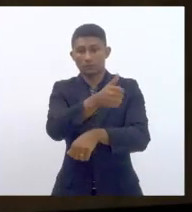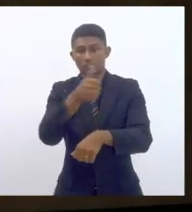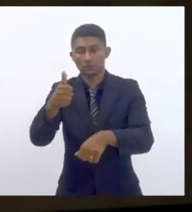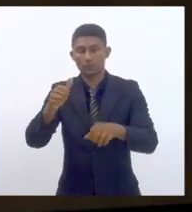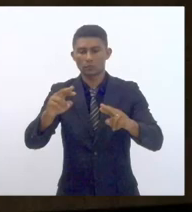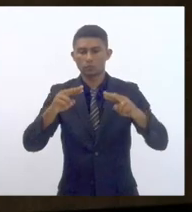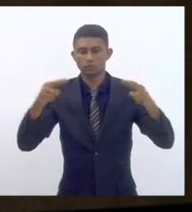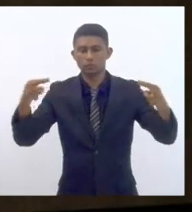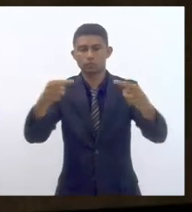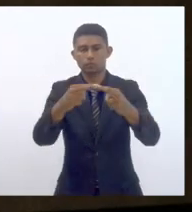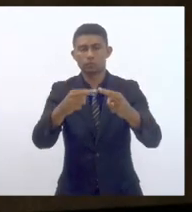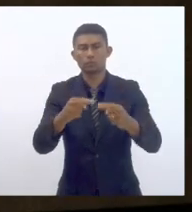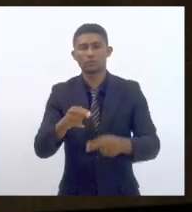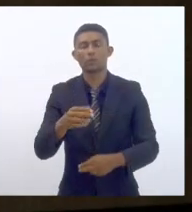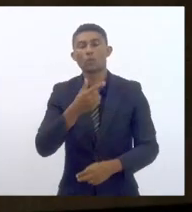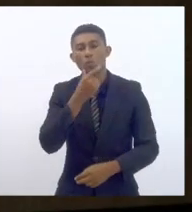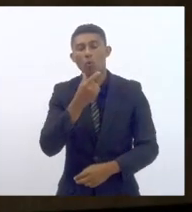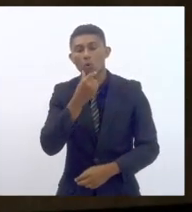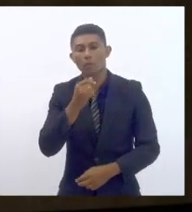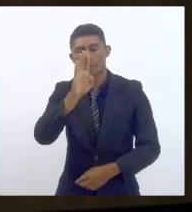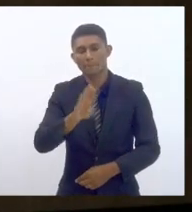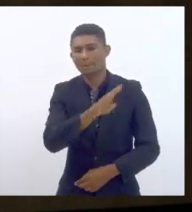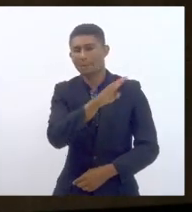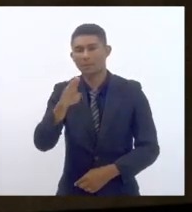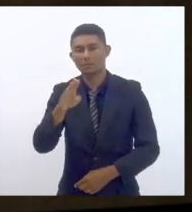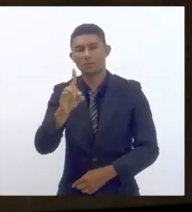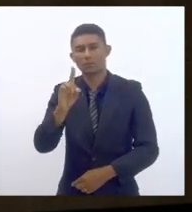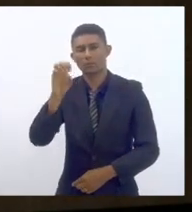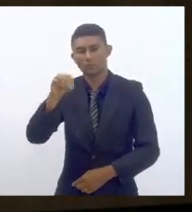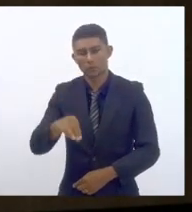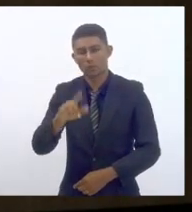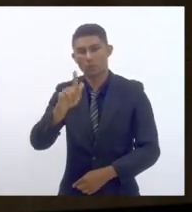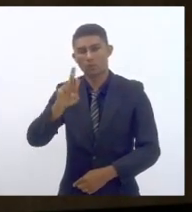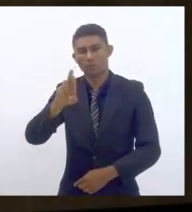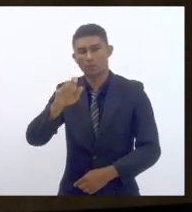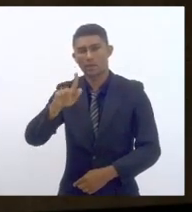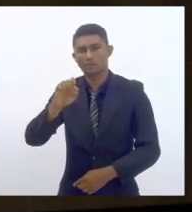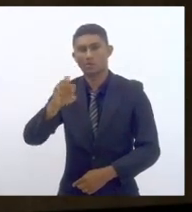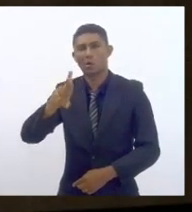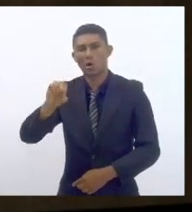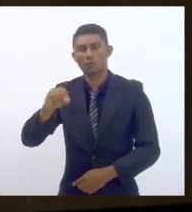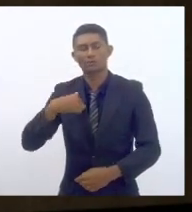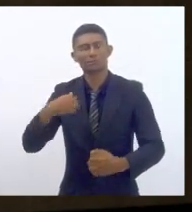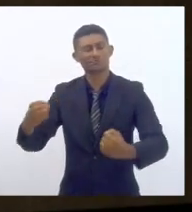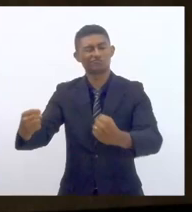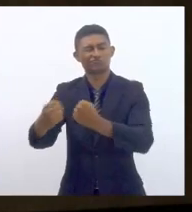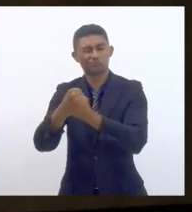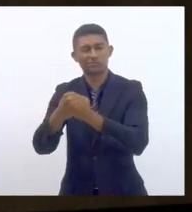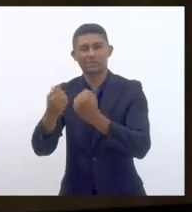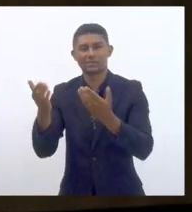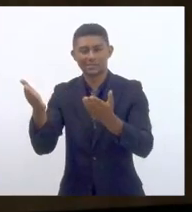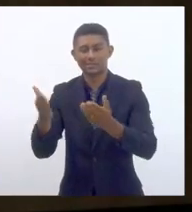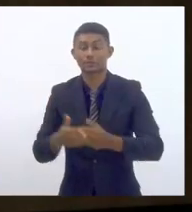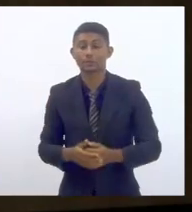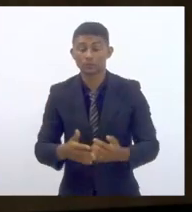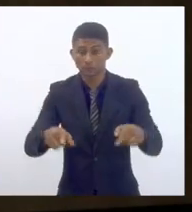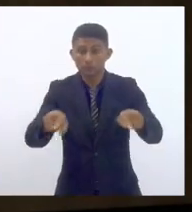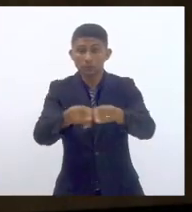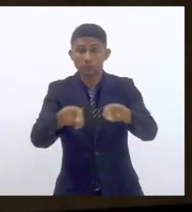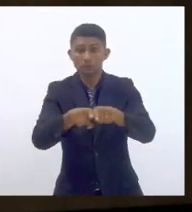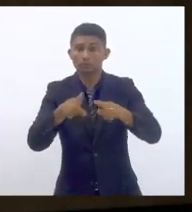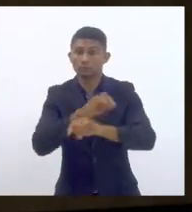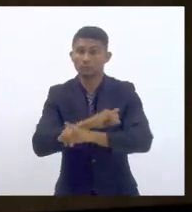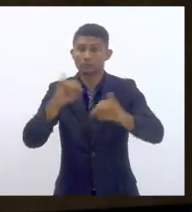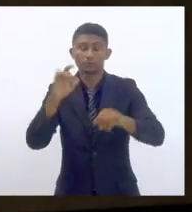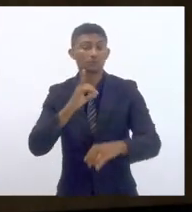pelo bispo Dom Gregório, quem aproveito para mandar um forte abraço. Também anunciar que o